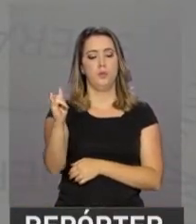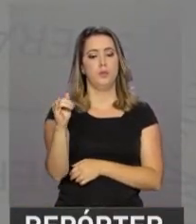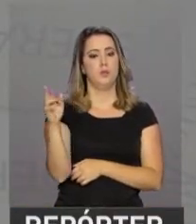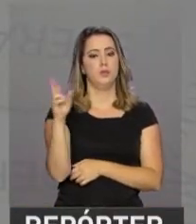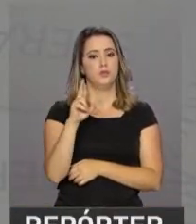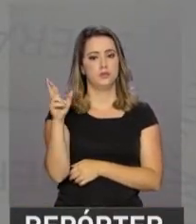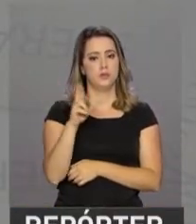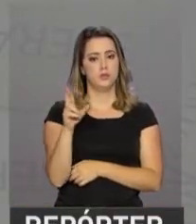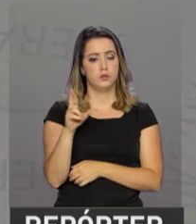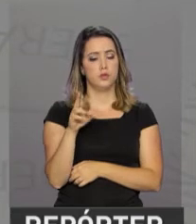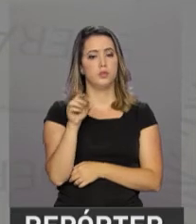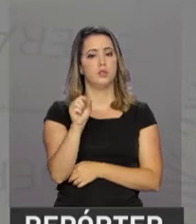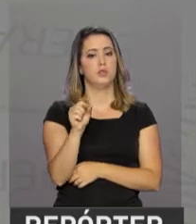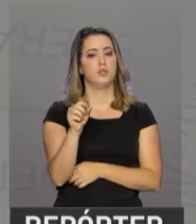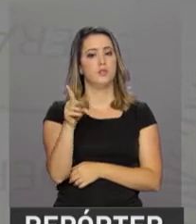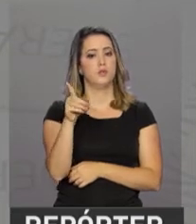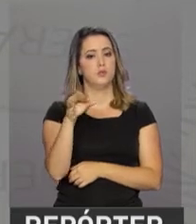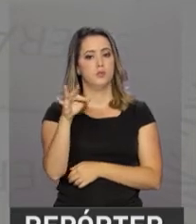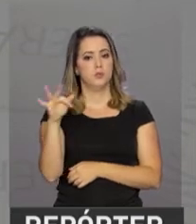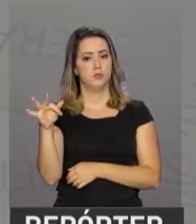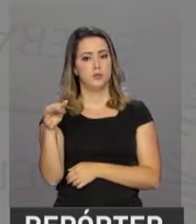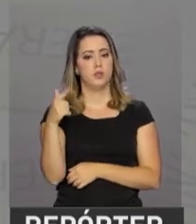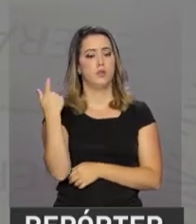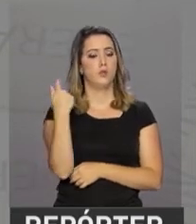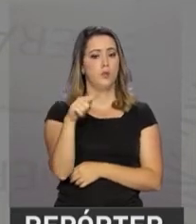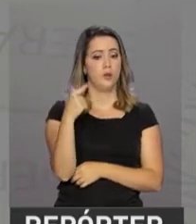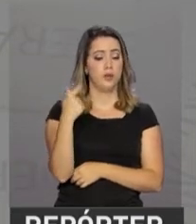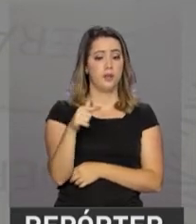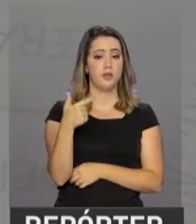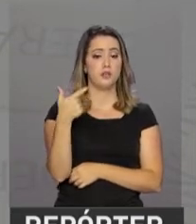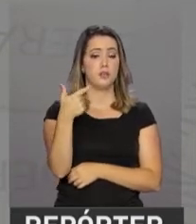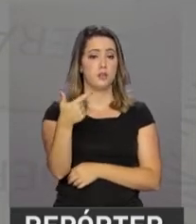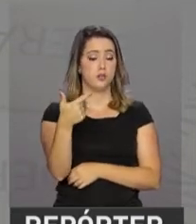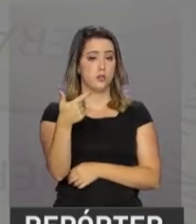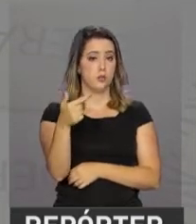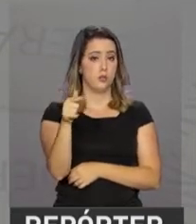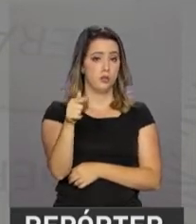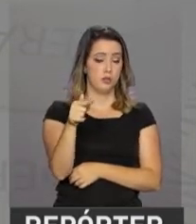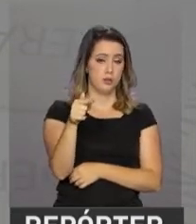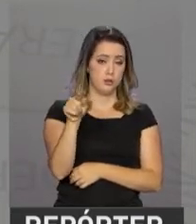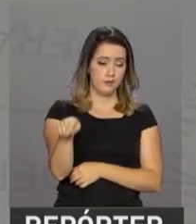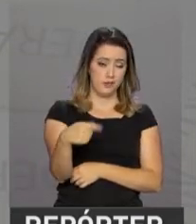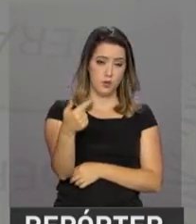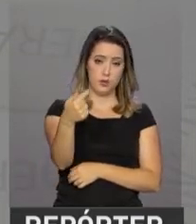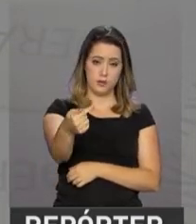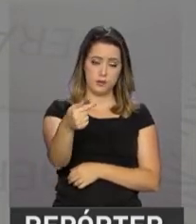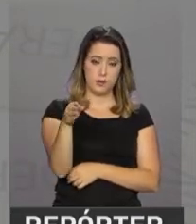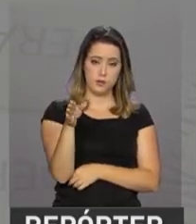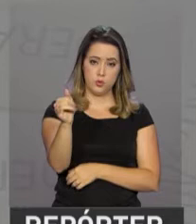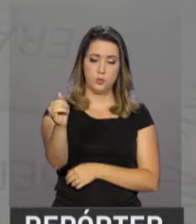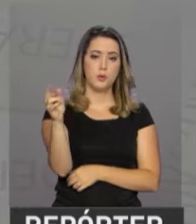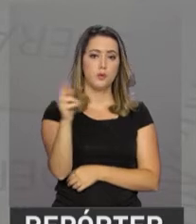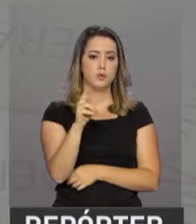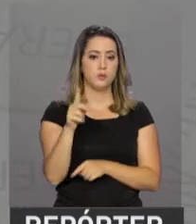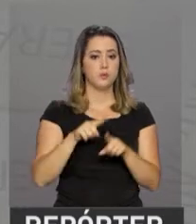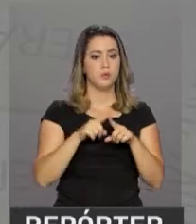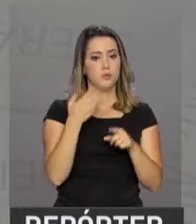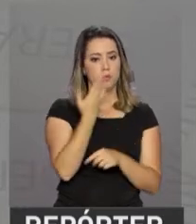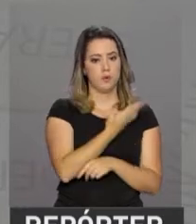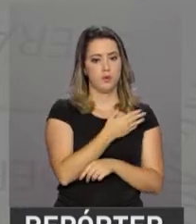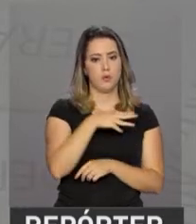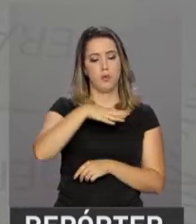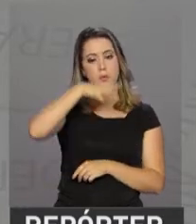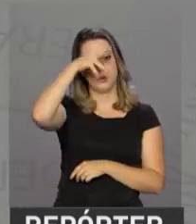de reais para o distrito federal goiás vai receber 2 bilhões e 700 milhões já para mato grosso